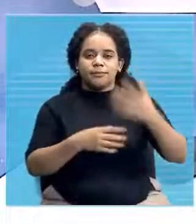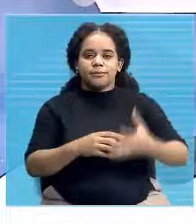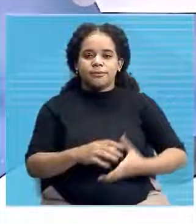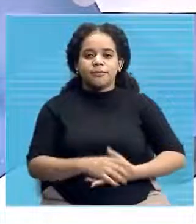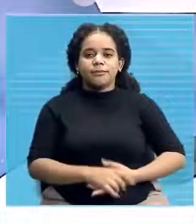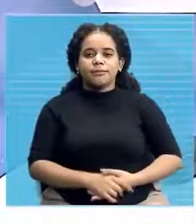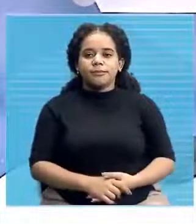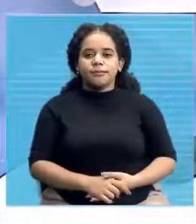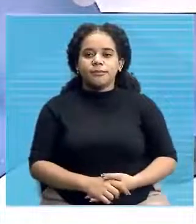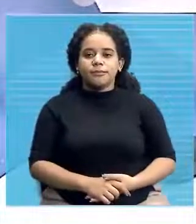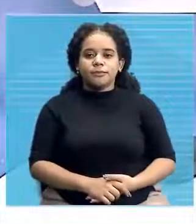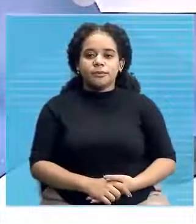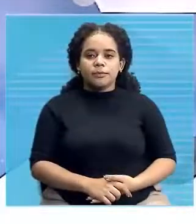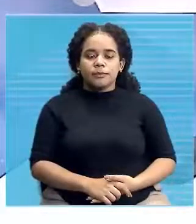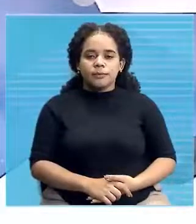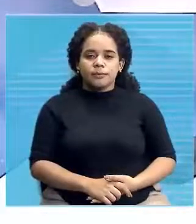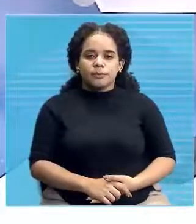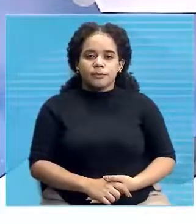Pedro Wilson,